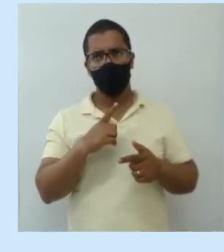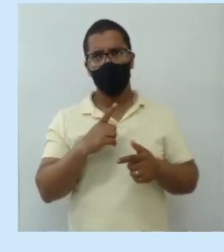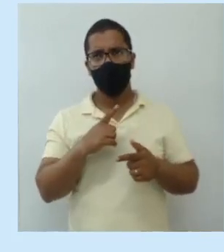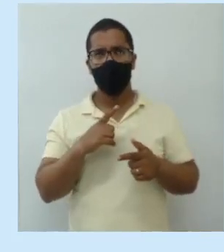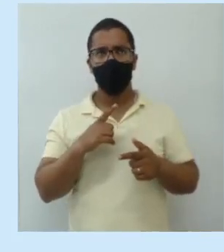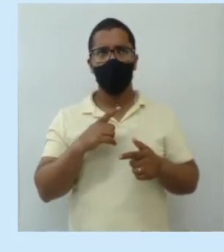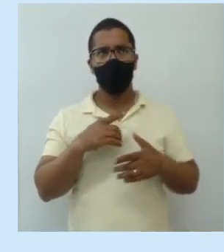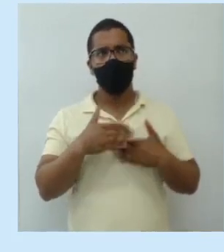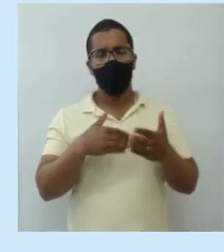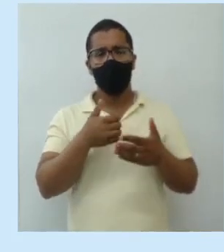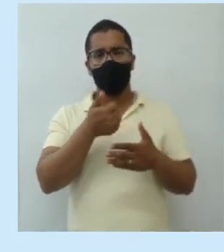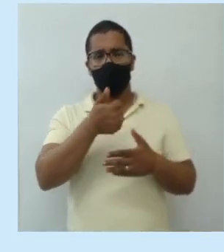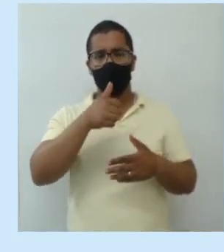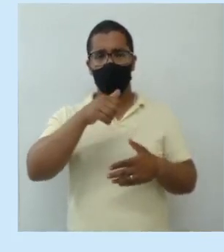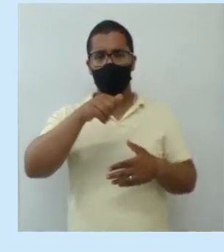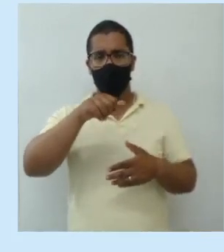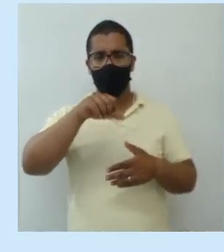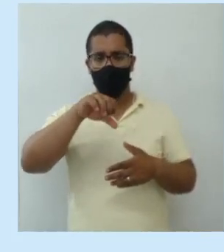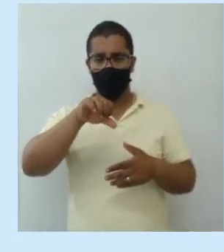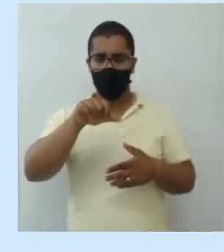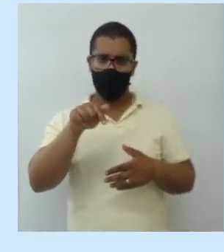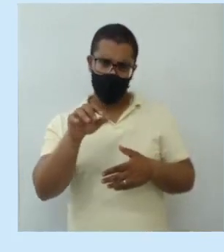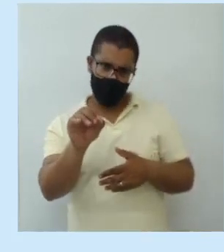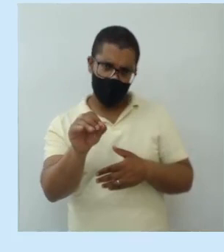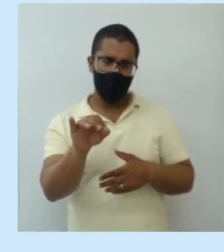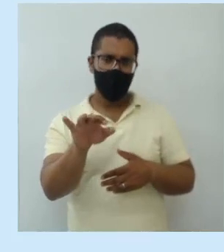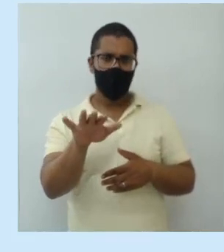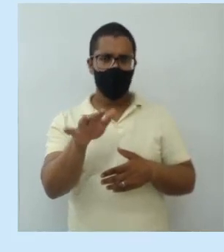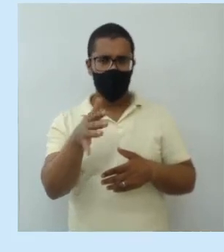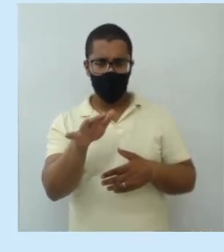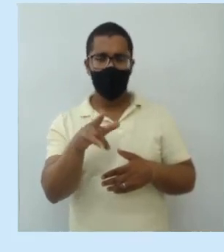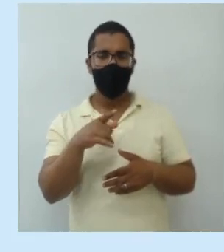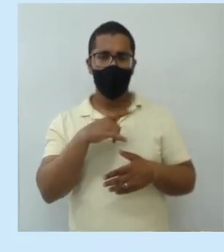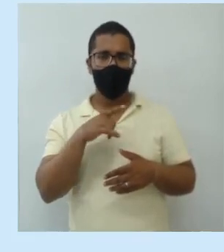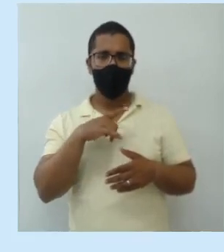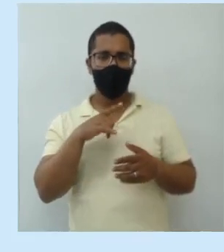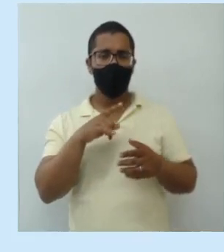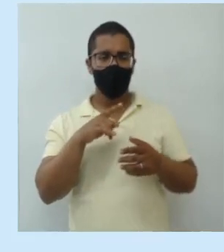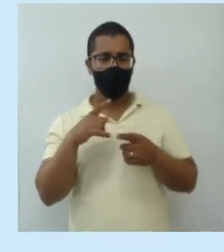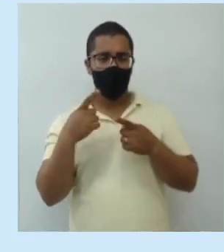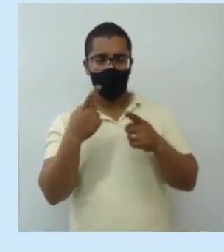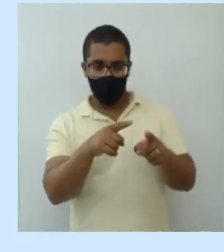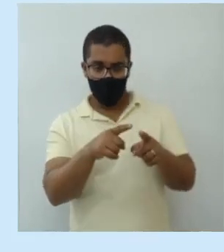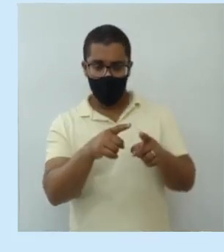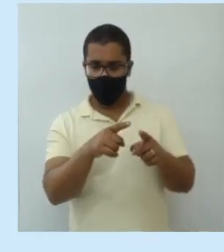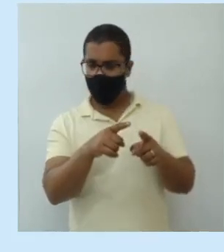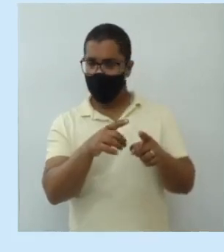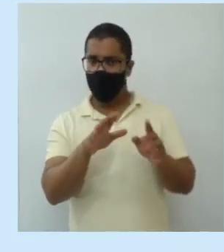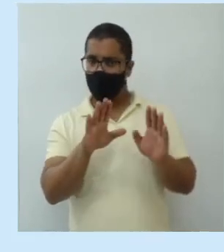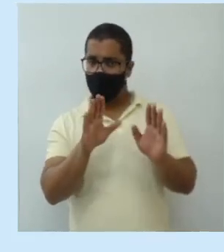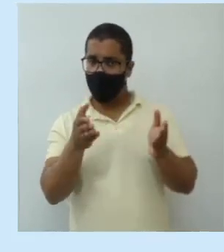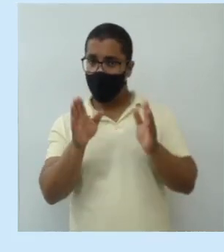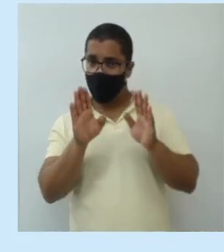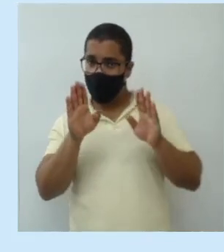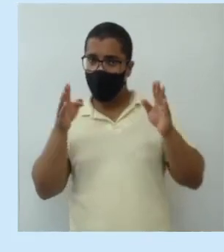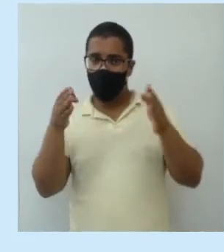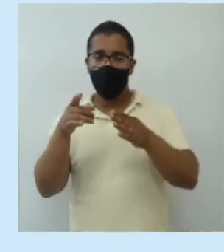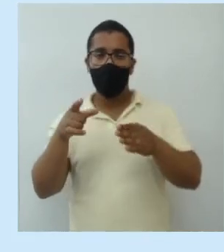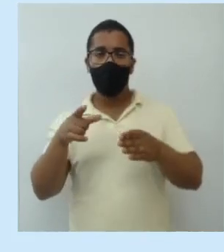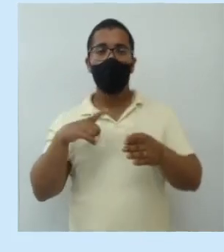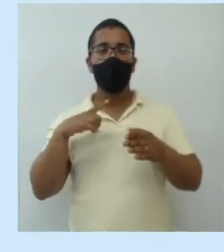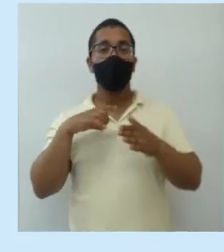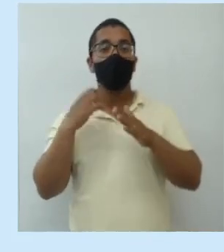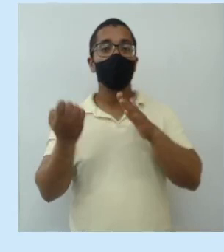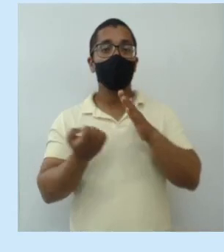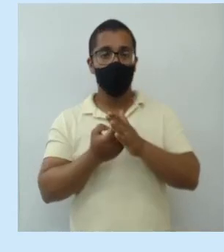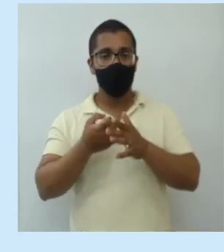para a década de 70, a gente vai ter uma transição desse eixo mais combativo para a indústria automobilística, para o setor privado. E